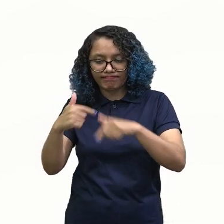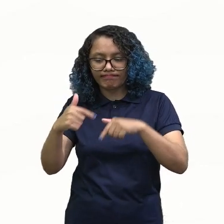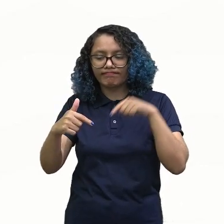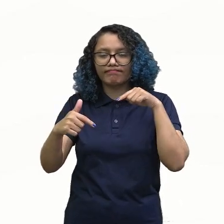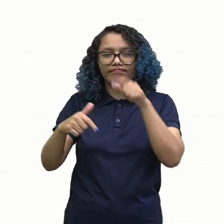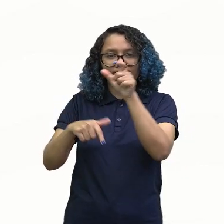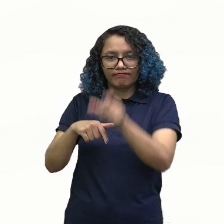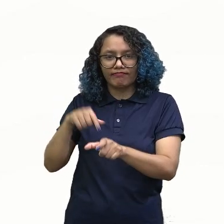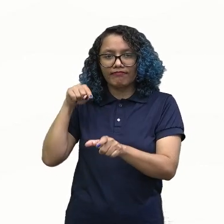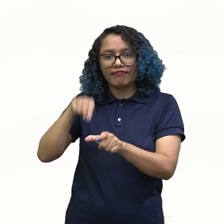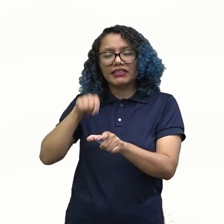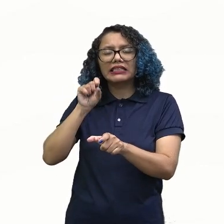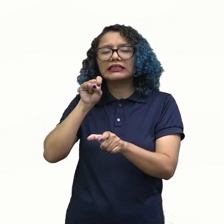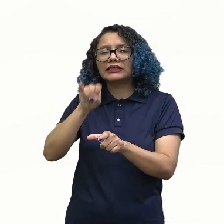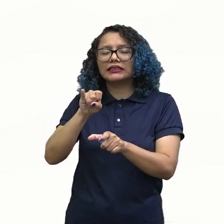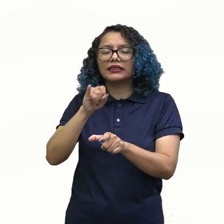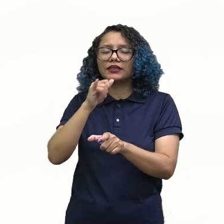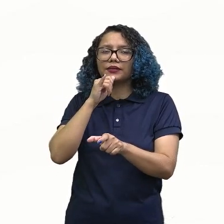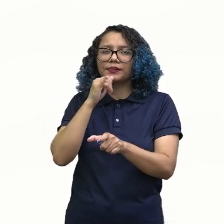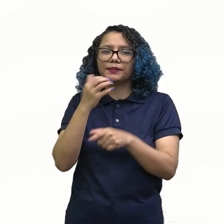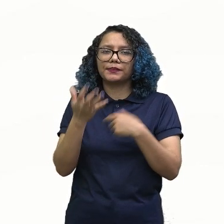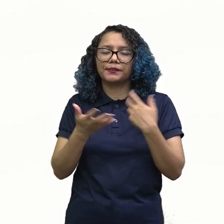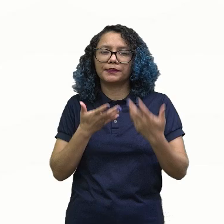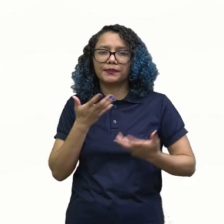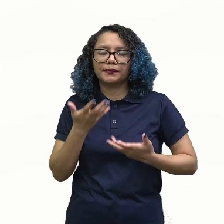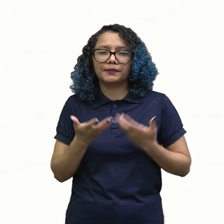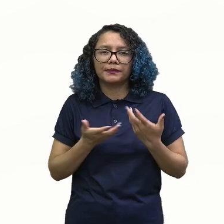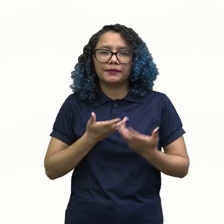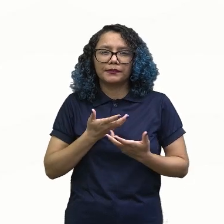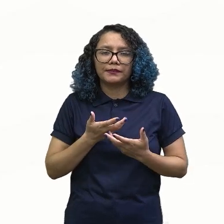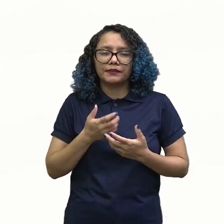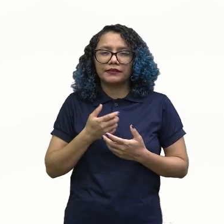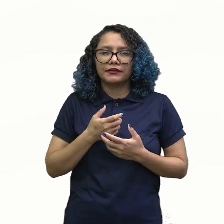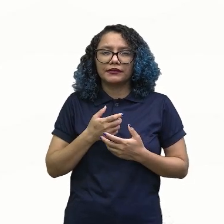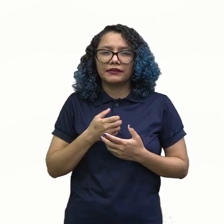ele está, como eu posso dizer,